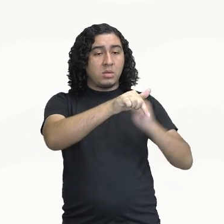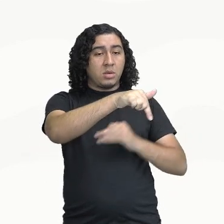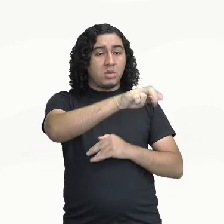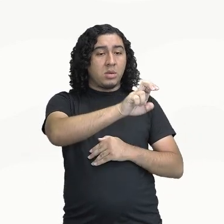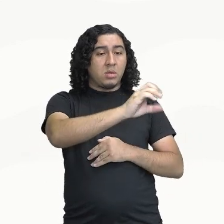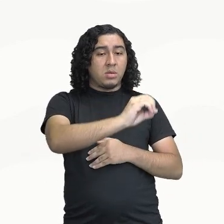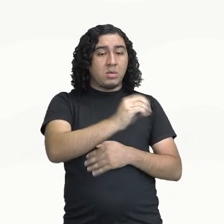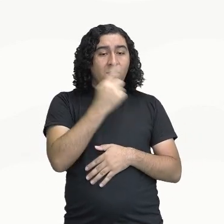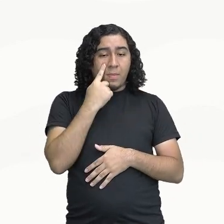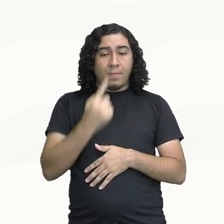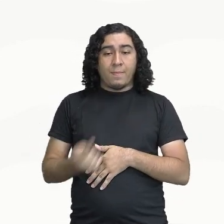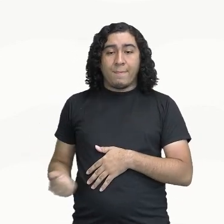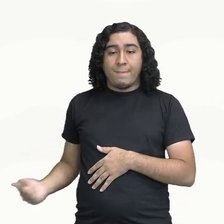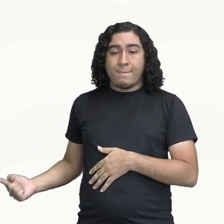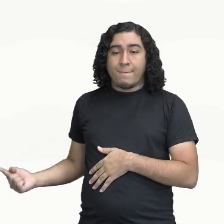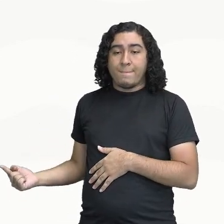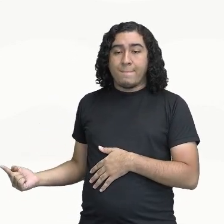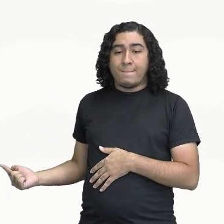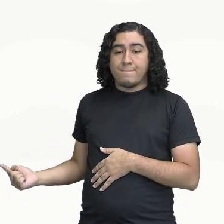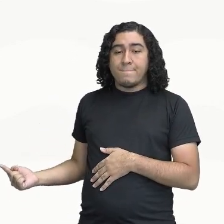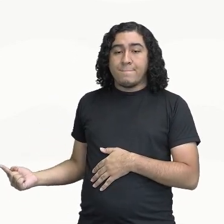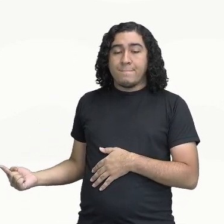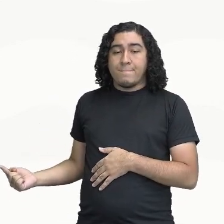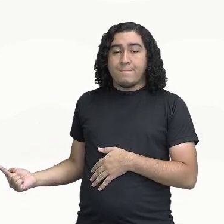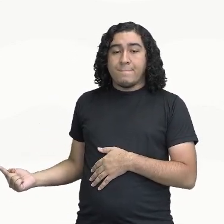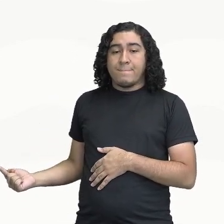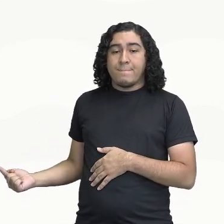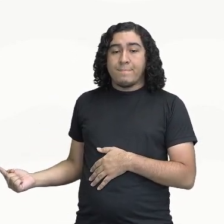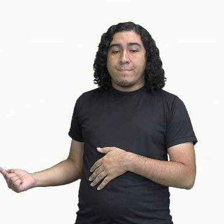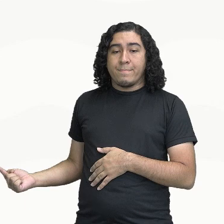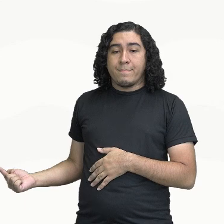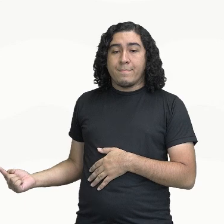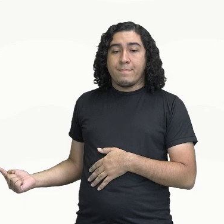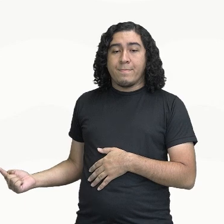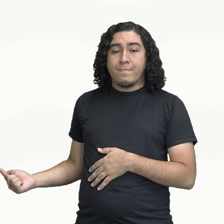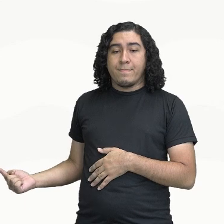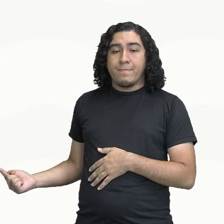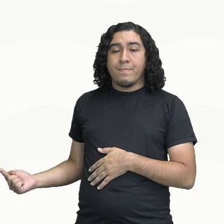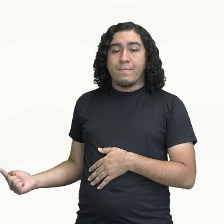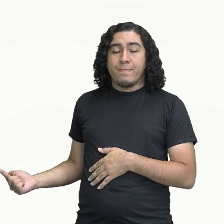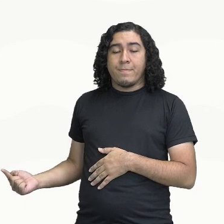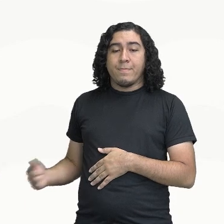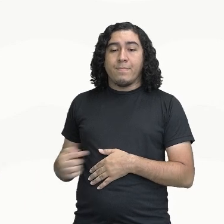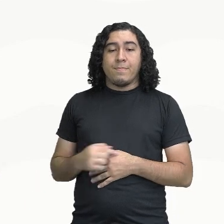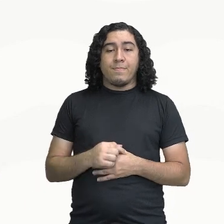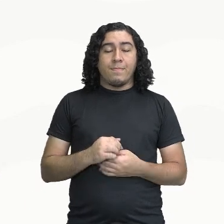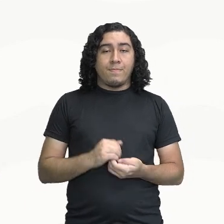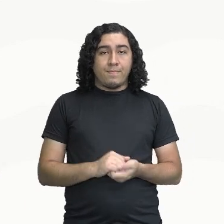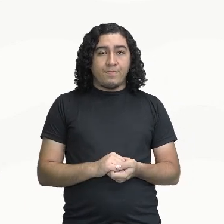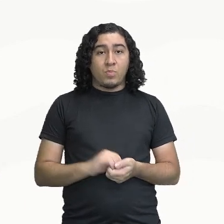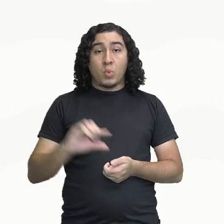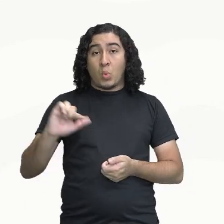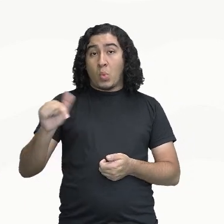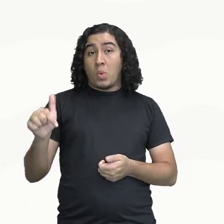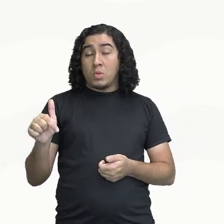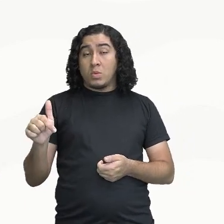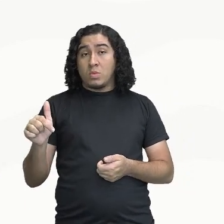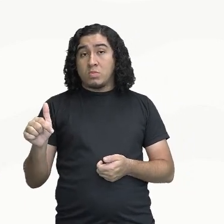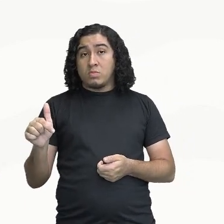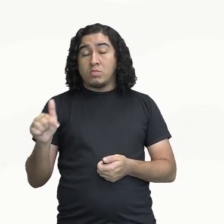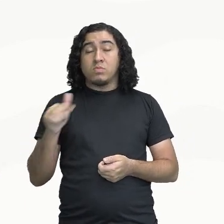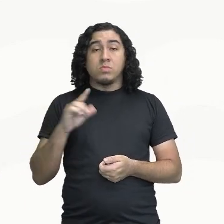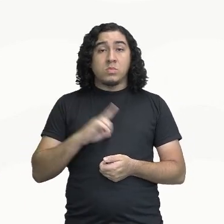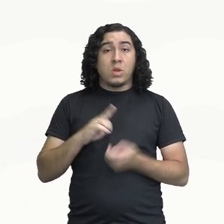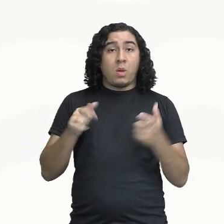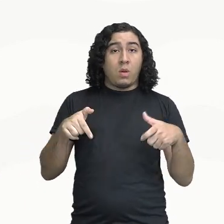também, ó, apenas aqui, ó, 2018, 2020 e 2022. Os outros